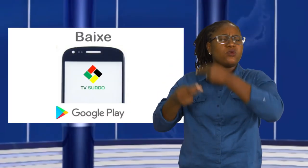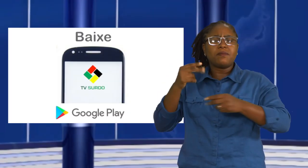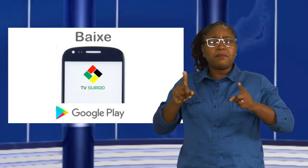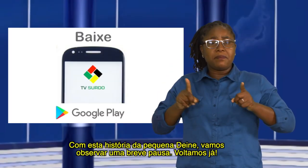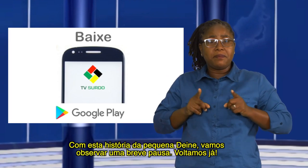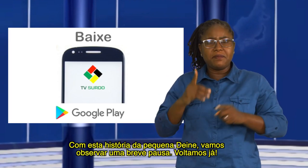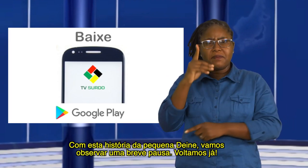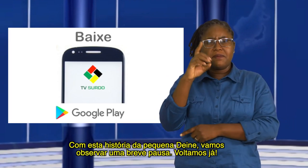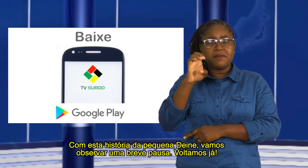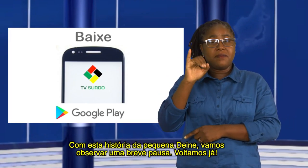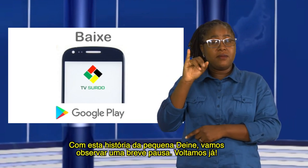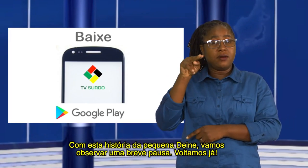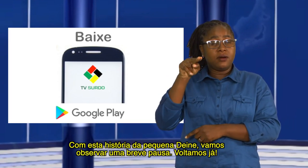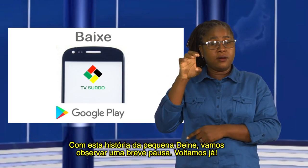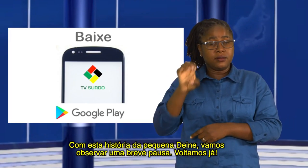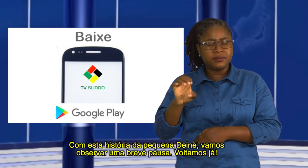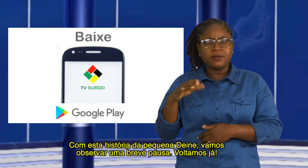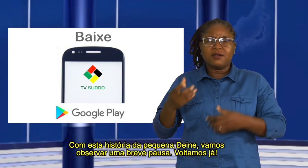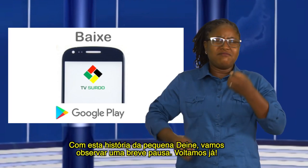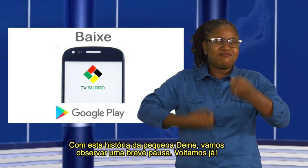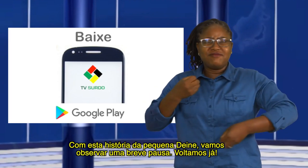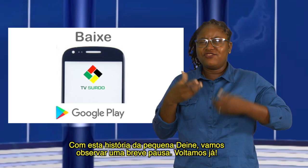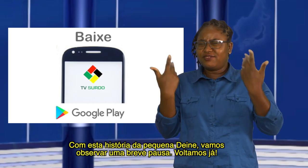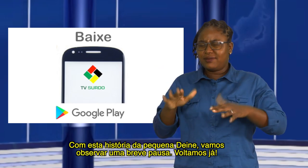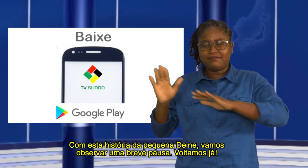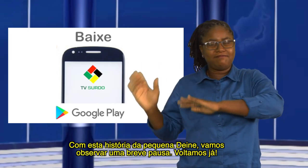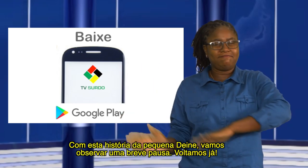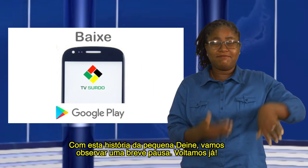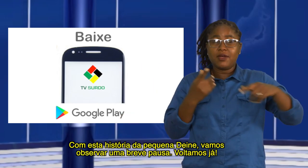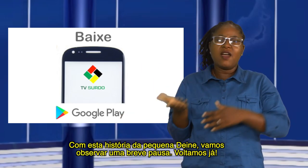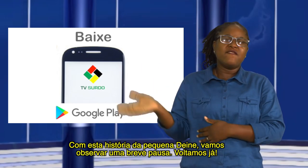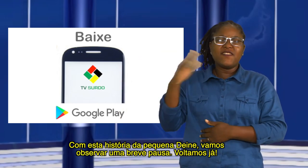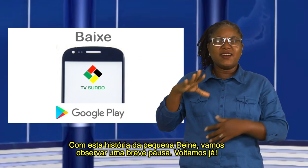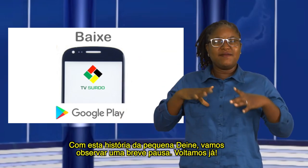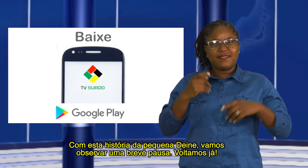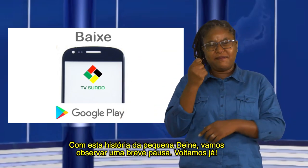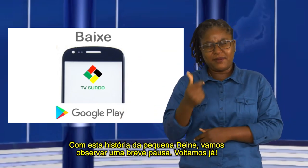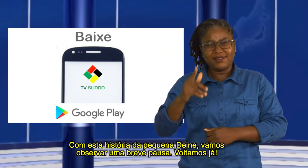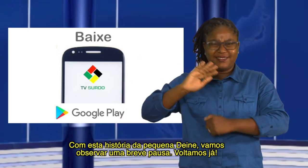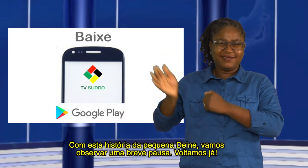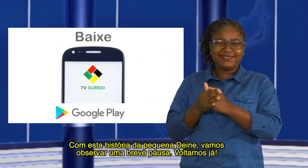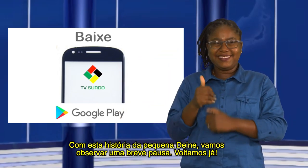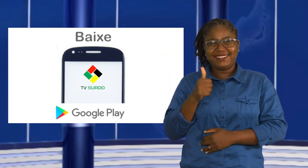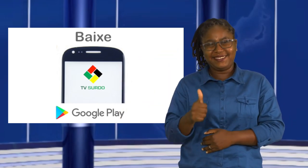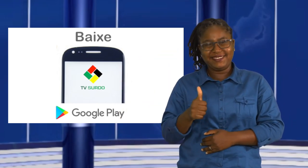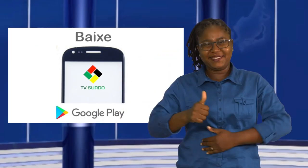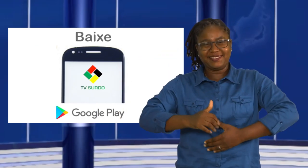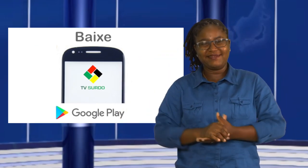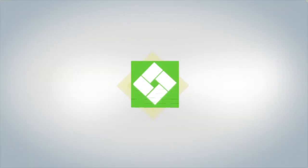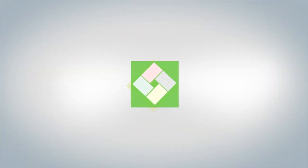com esta história de pequena Dana vamos observar uma pausa. Voltamos já.